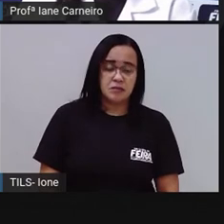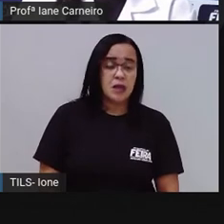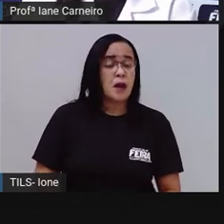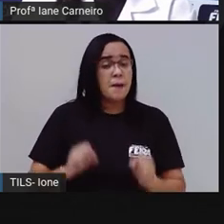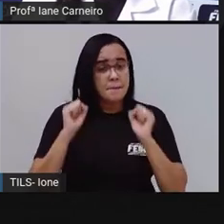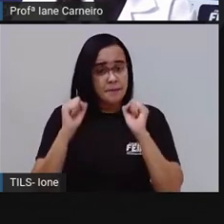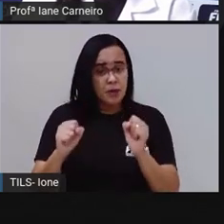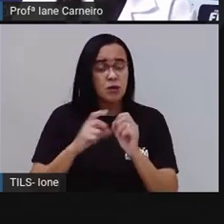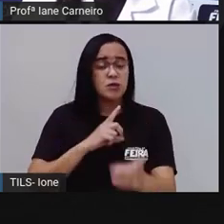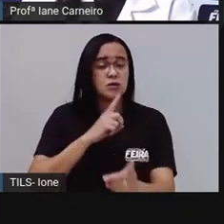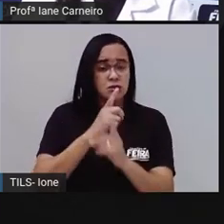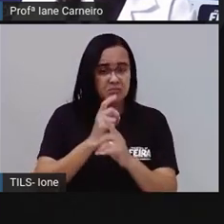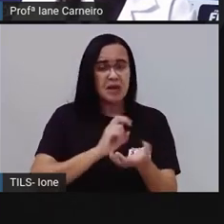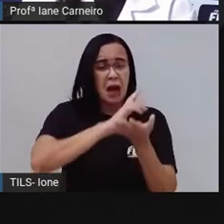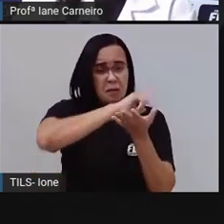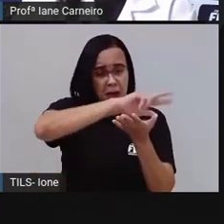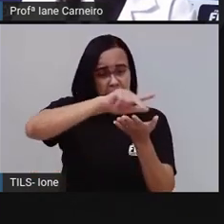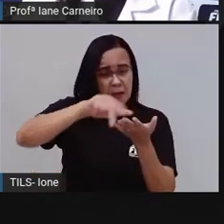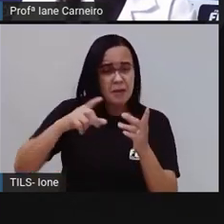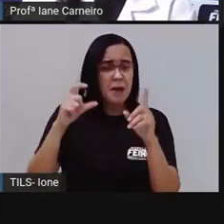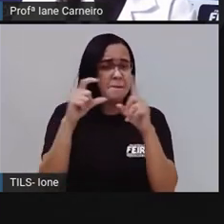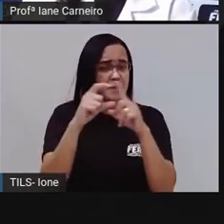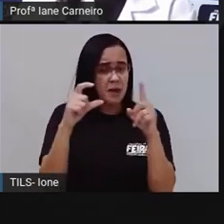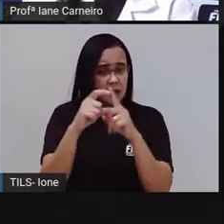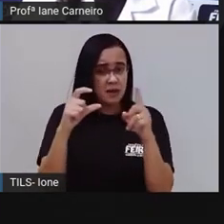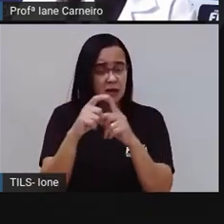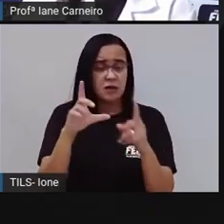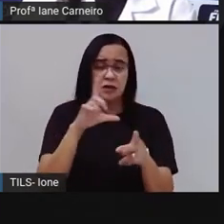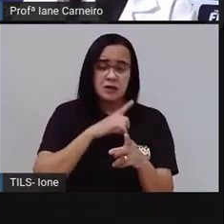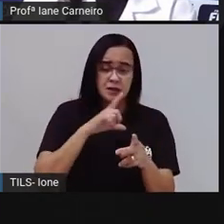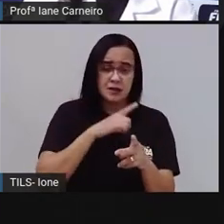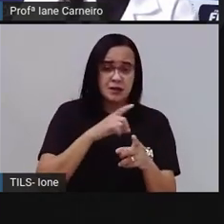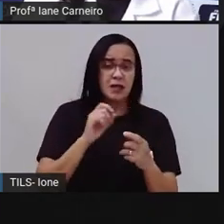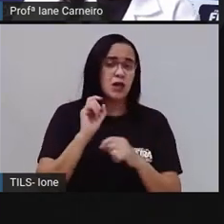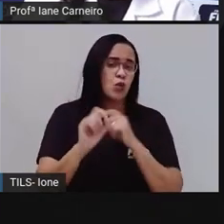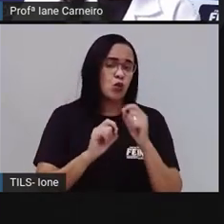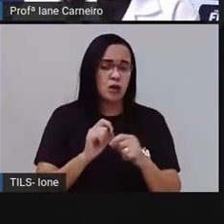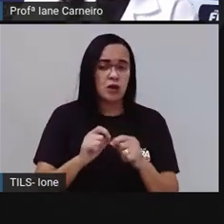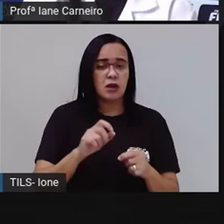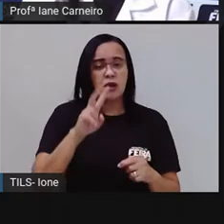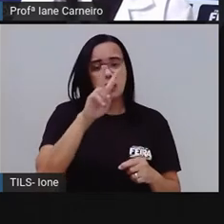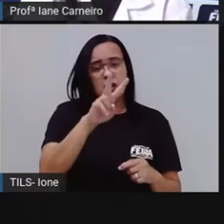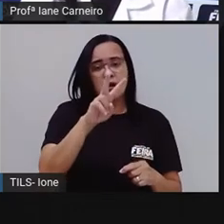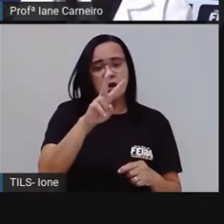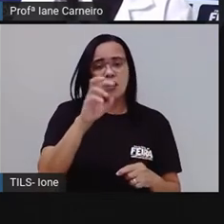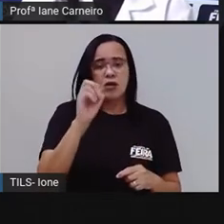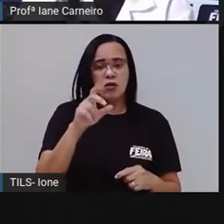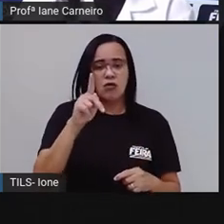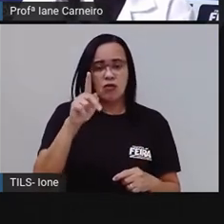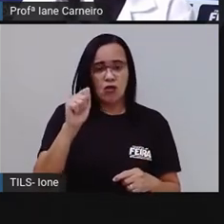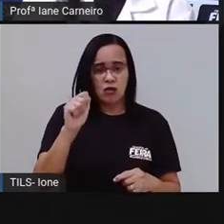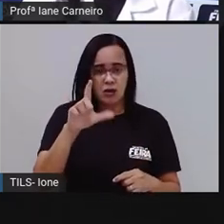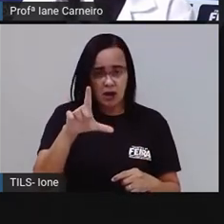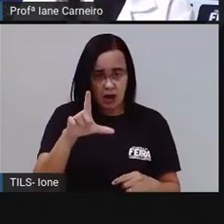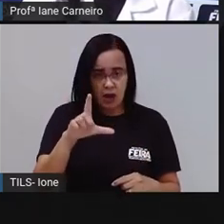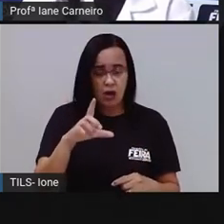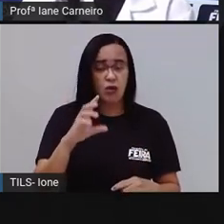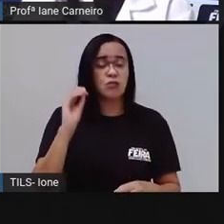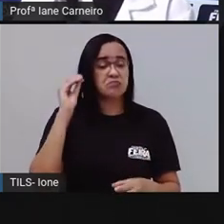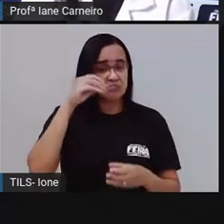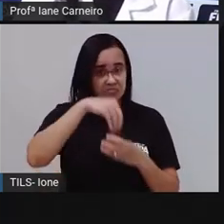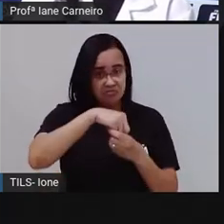palavras como essa aqui, ó, que tem uma vogal, a prova vai colocar a letra V de vogal, certo? Tem uma vogal,